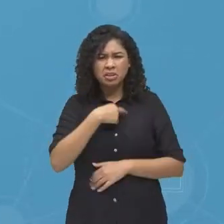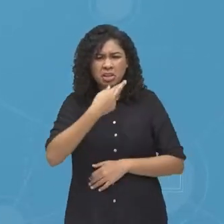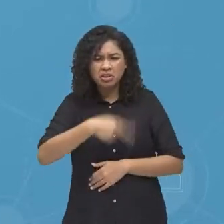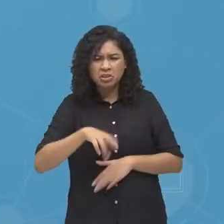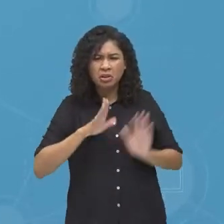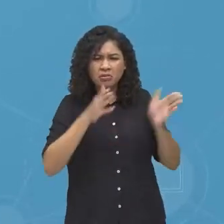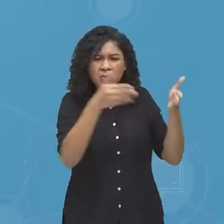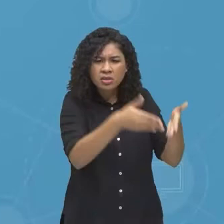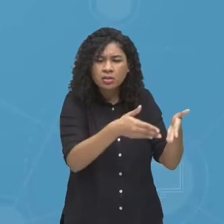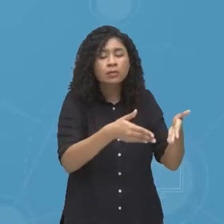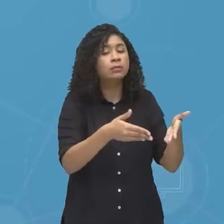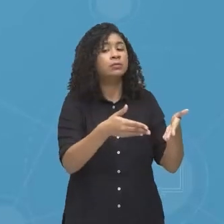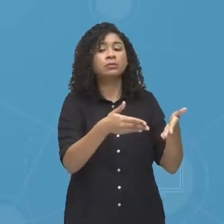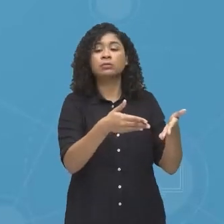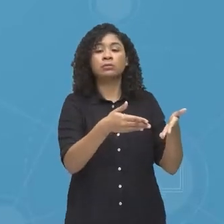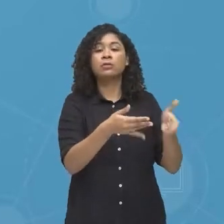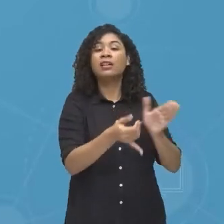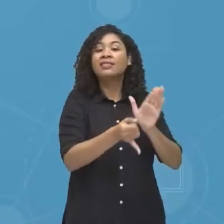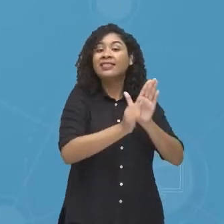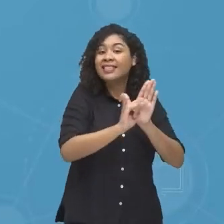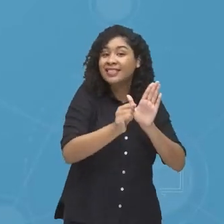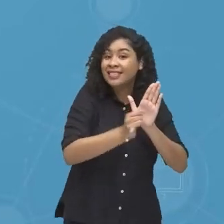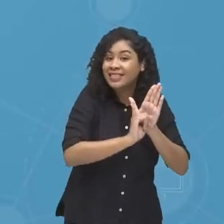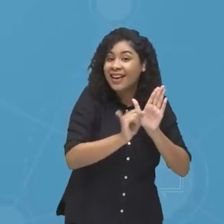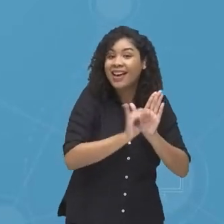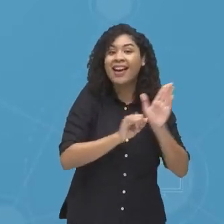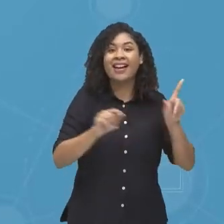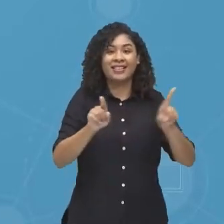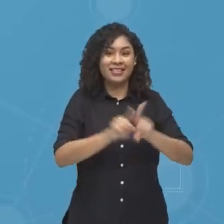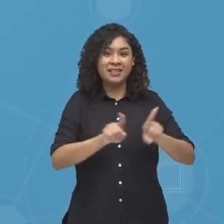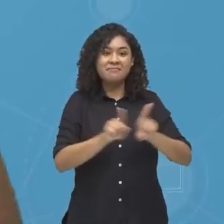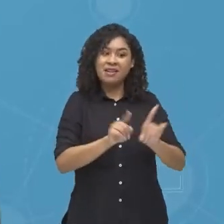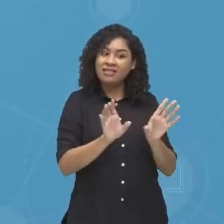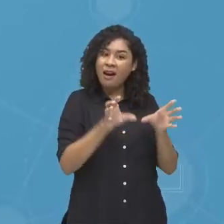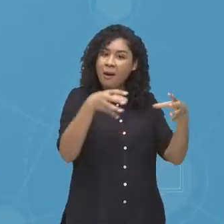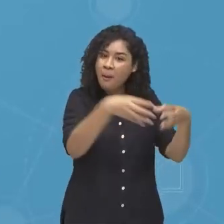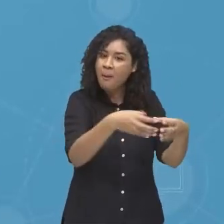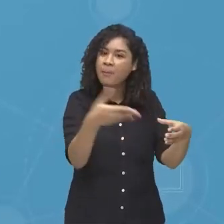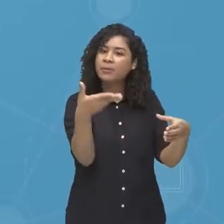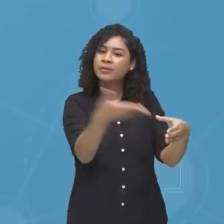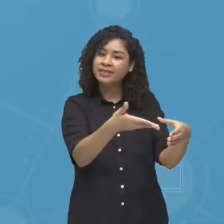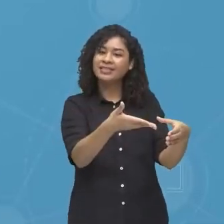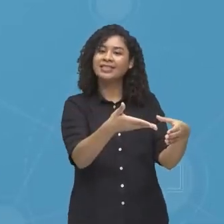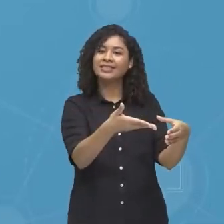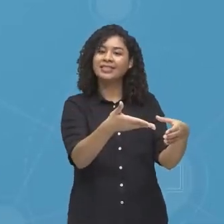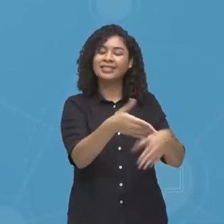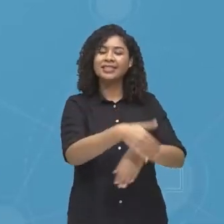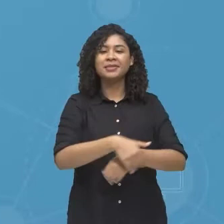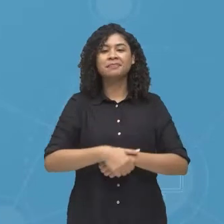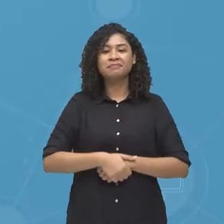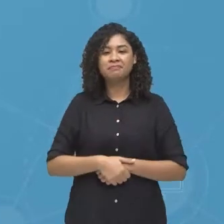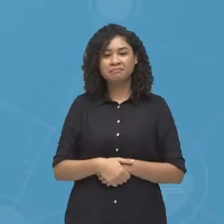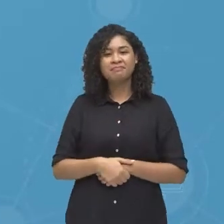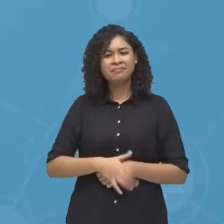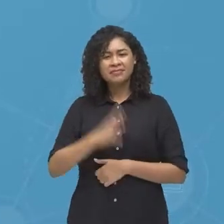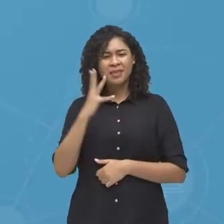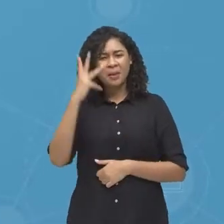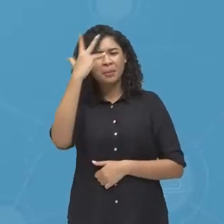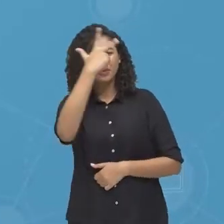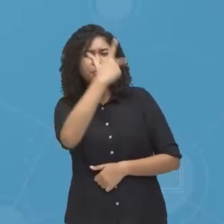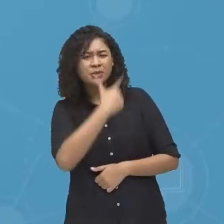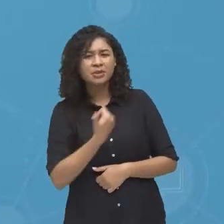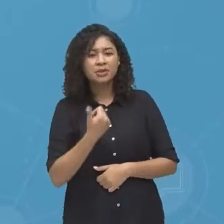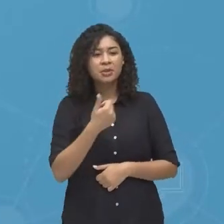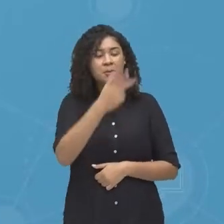da identidade, do bem-querer daquela comunidade. Como é que é bonito quando as pessoas